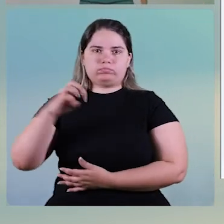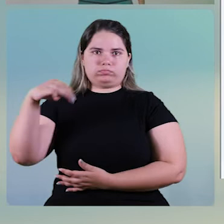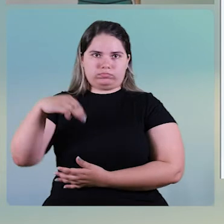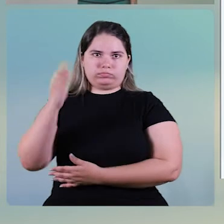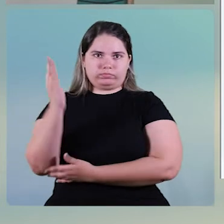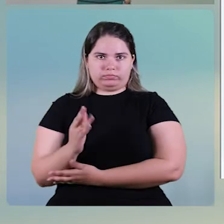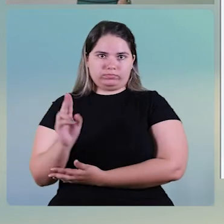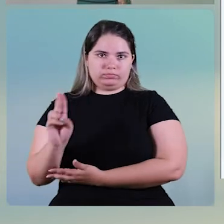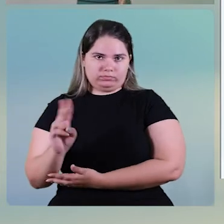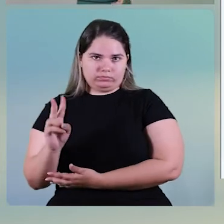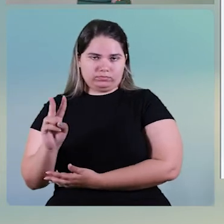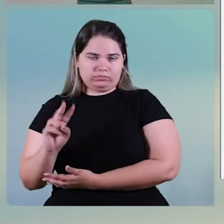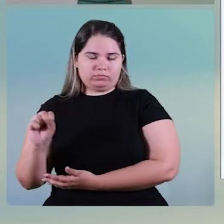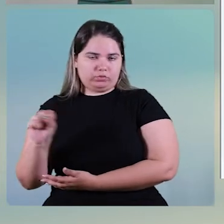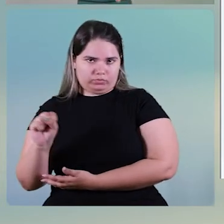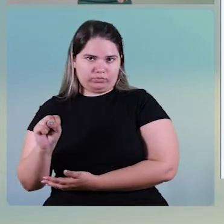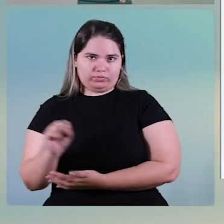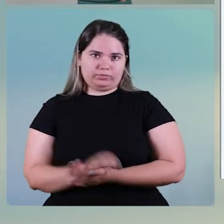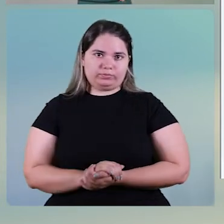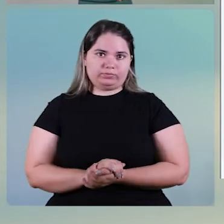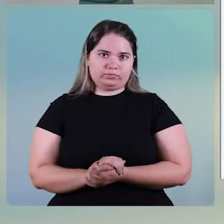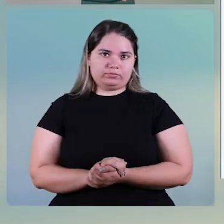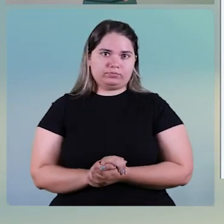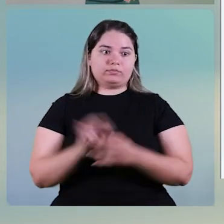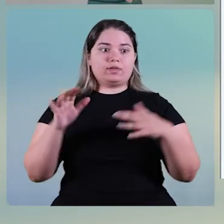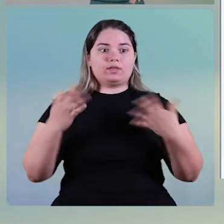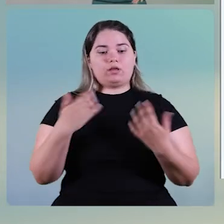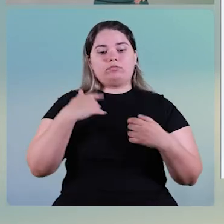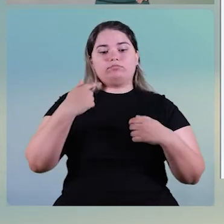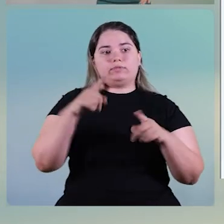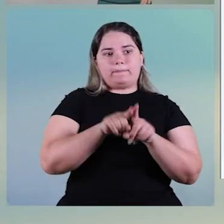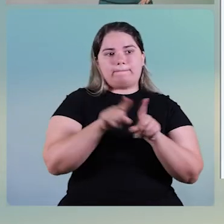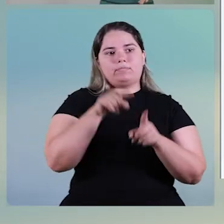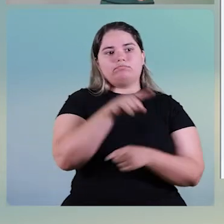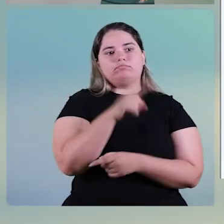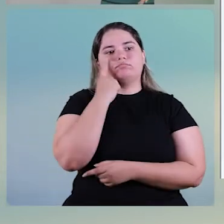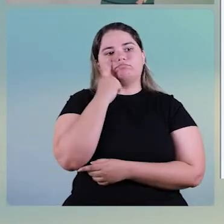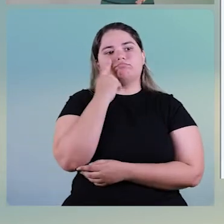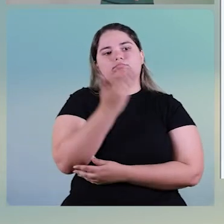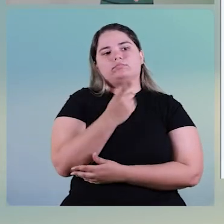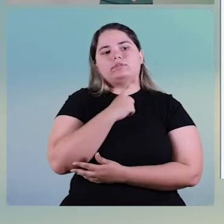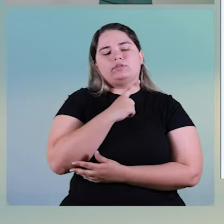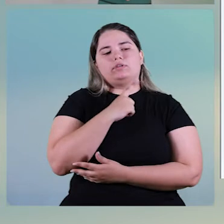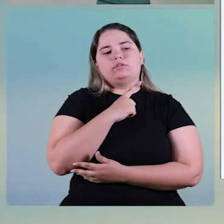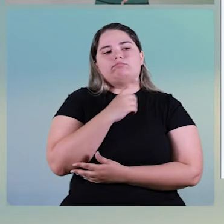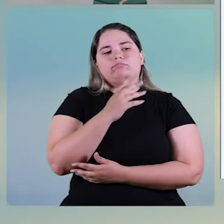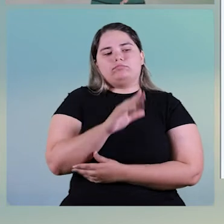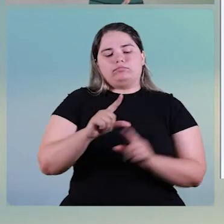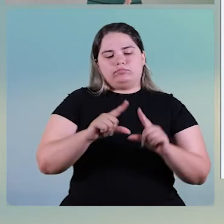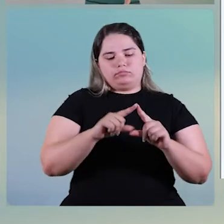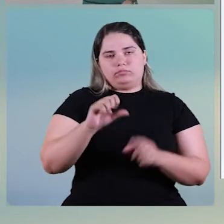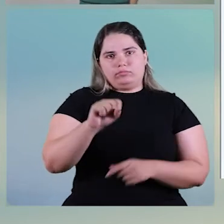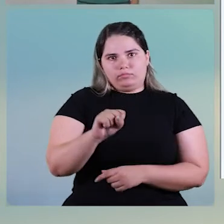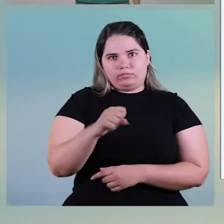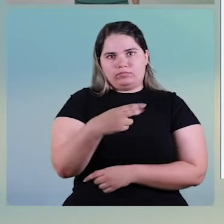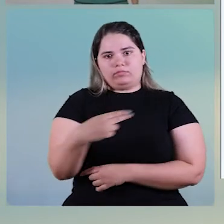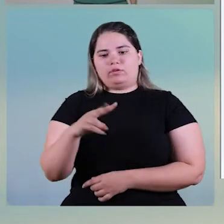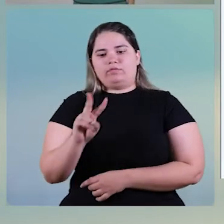por segundo. Vou precisar da equação do deslocamento, né, da distância, ΔS igual a V0t mais AT ao quadrado sobre